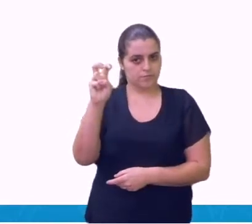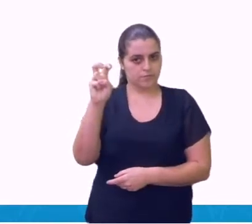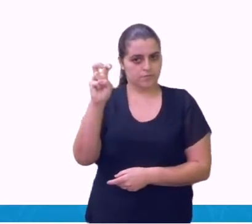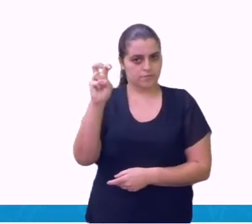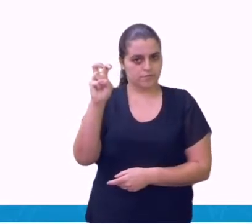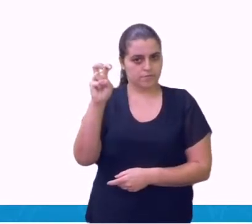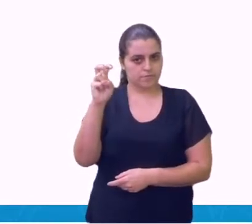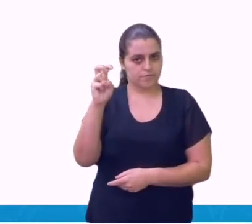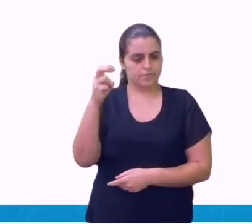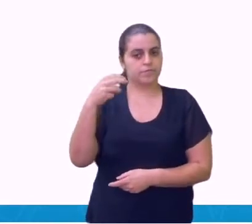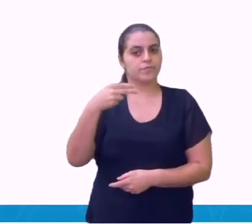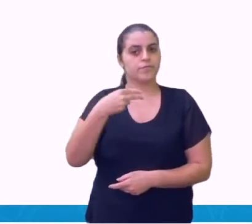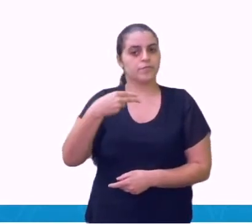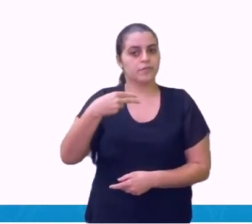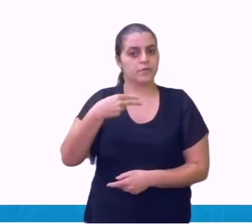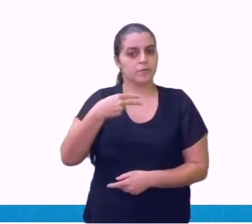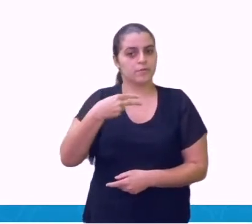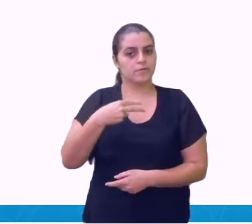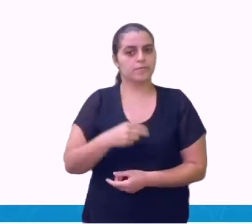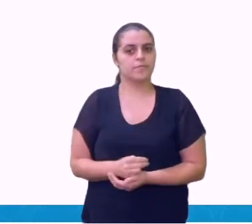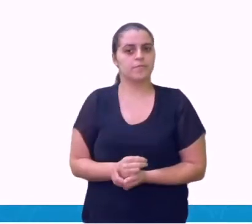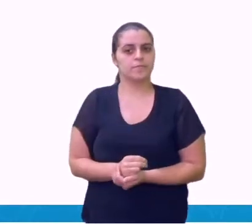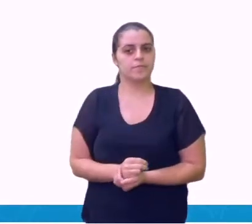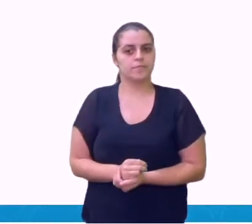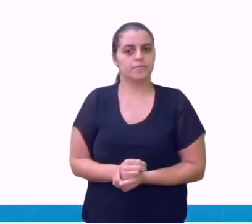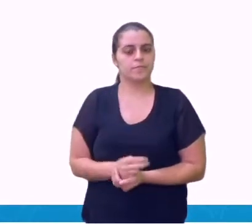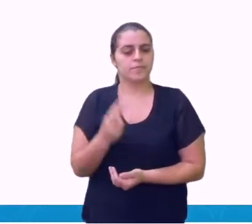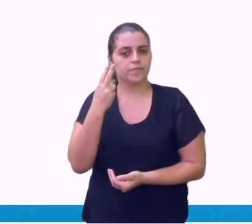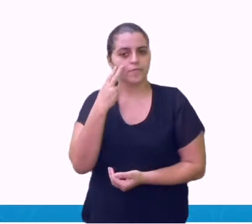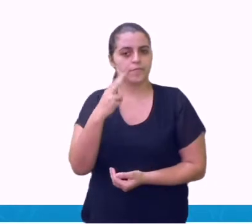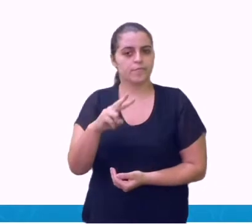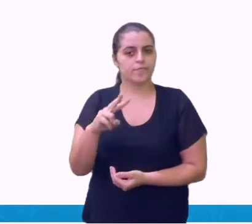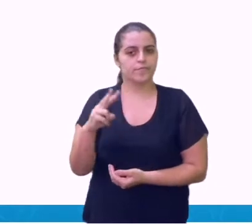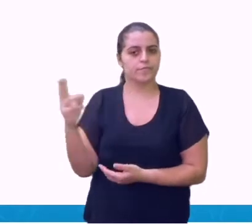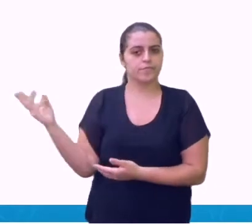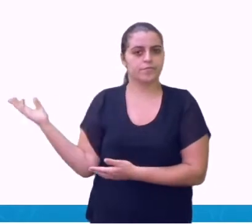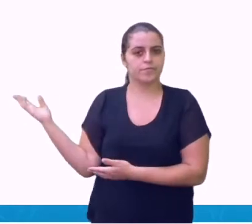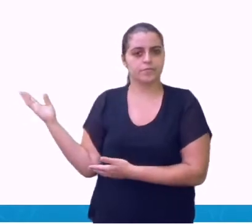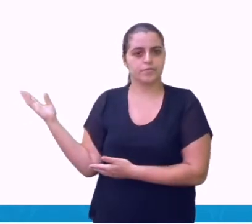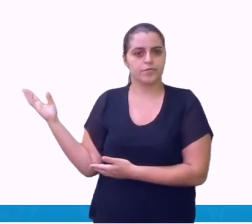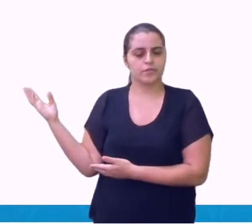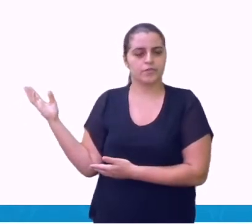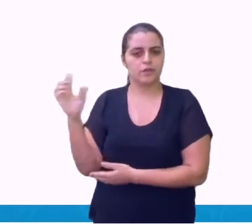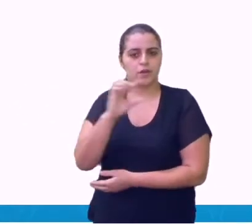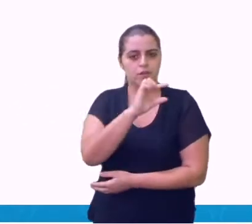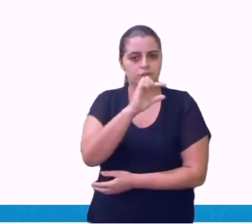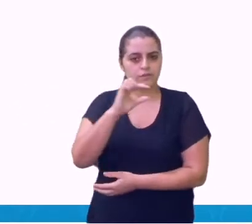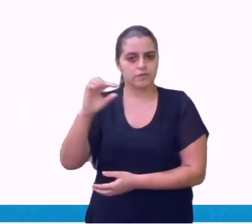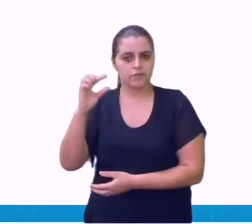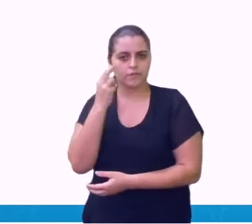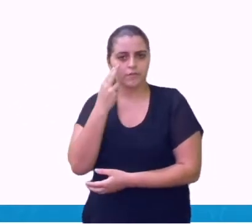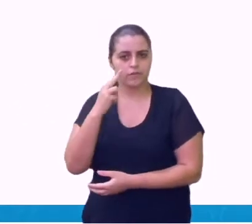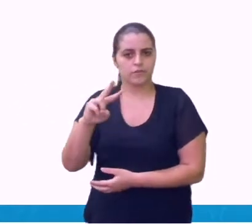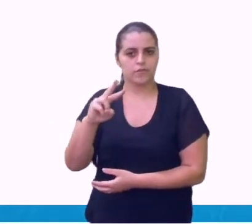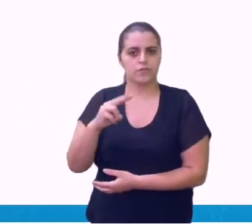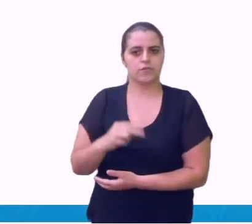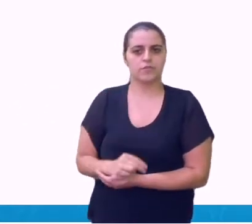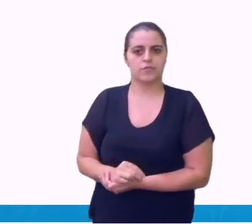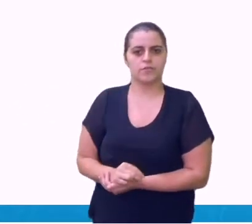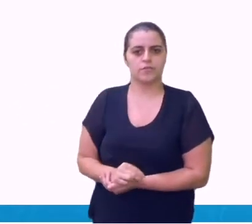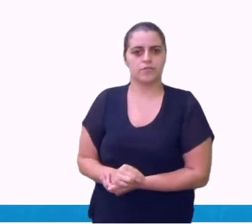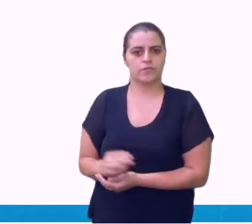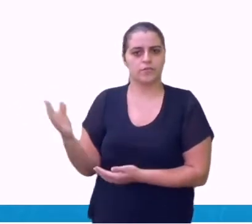5, que é igual. Então, este é o modelo da sentença matemática.